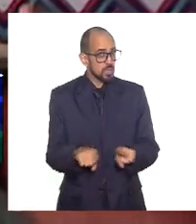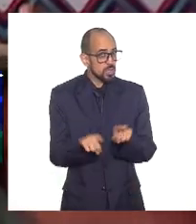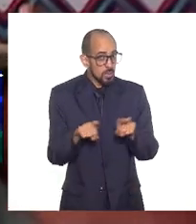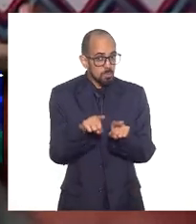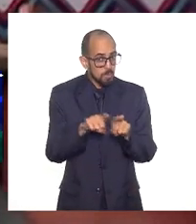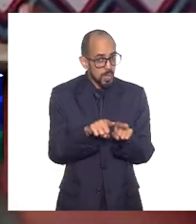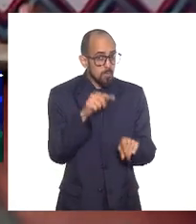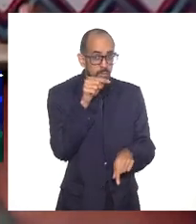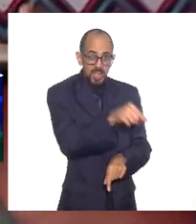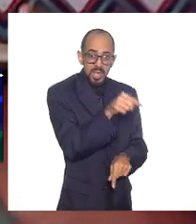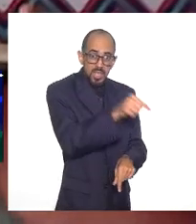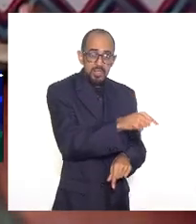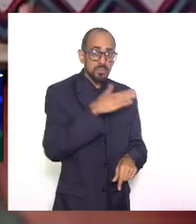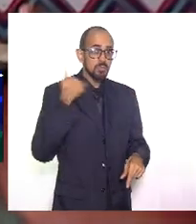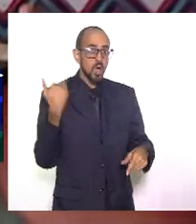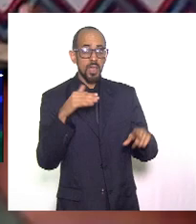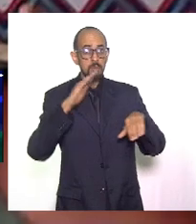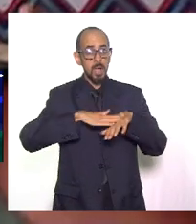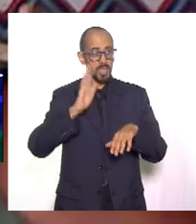são esses que morrem mais.